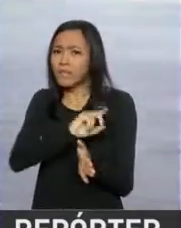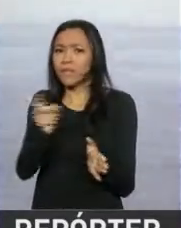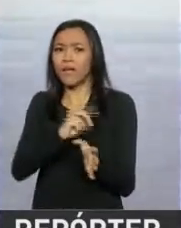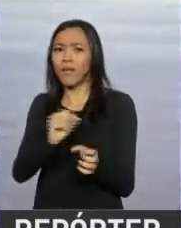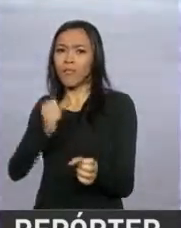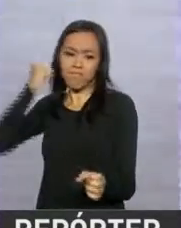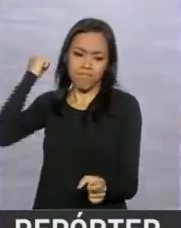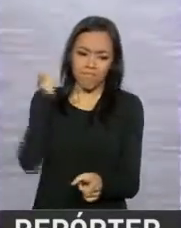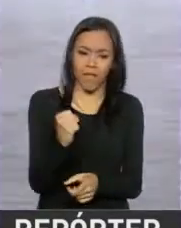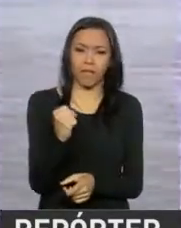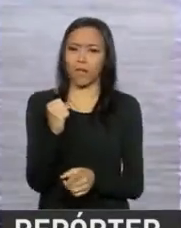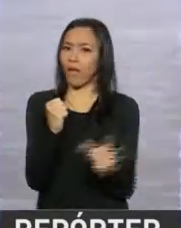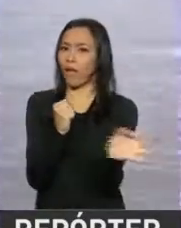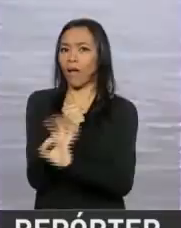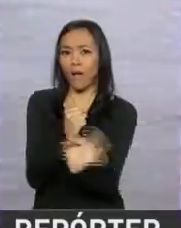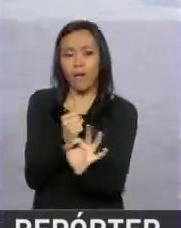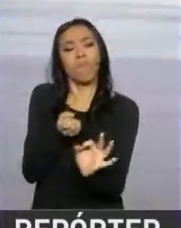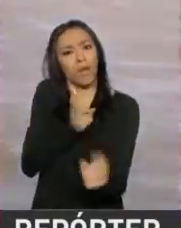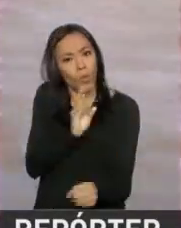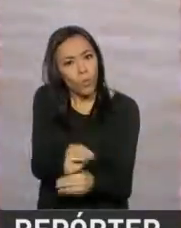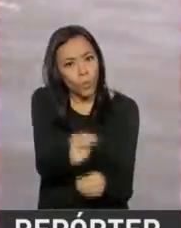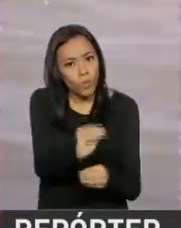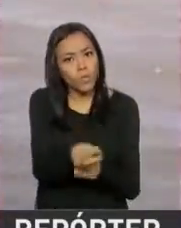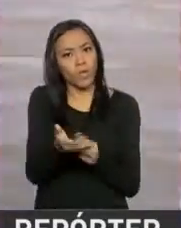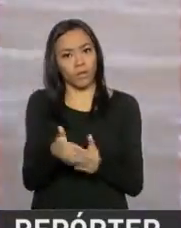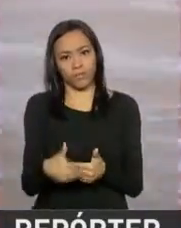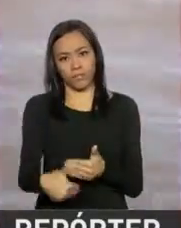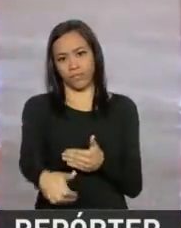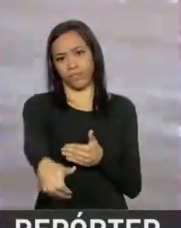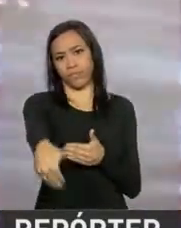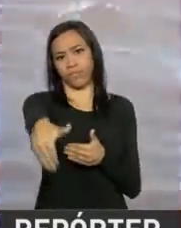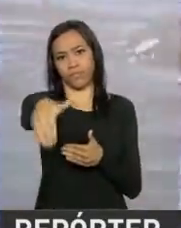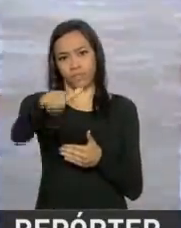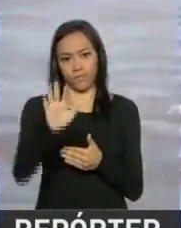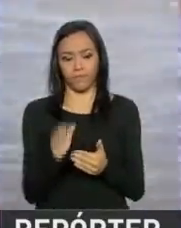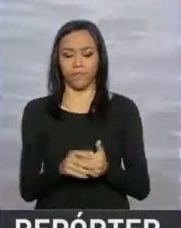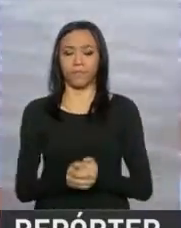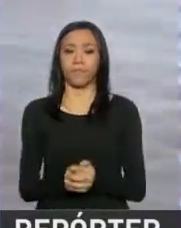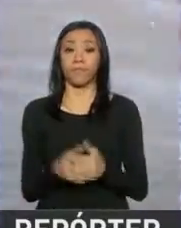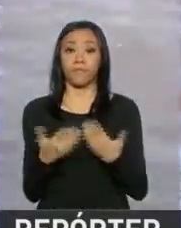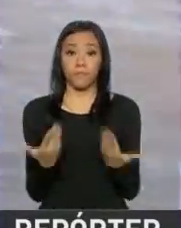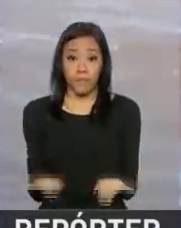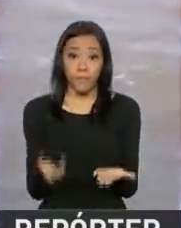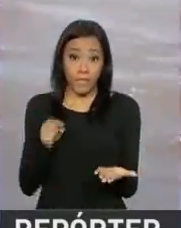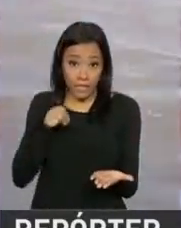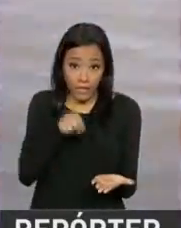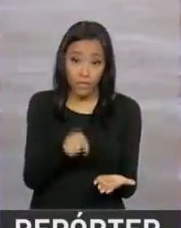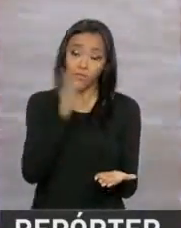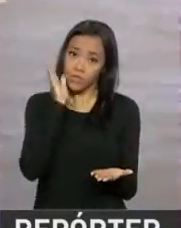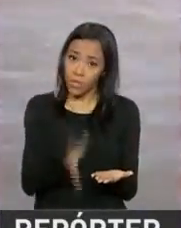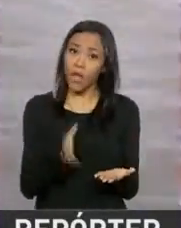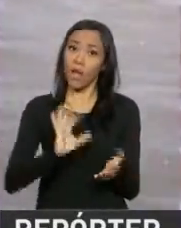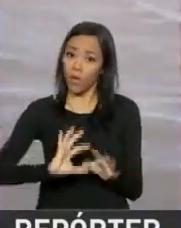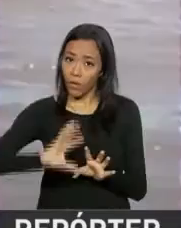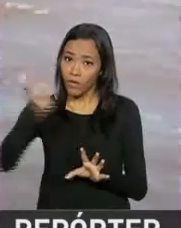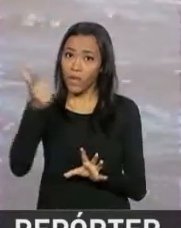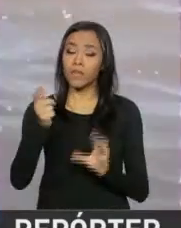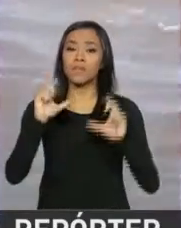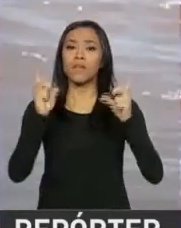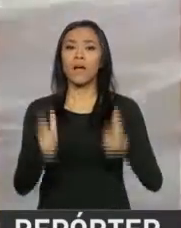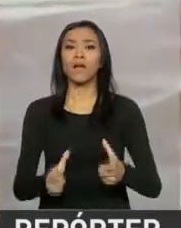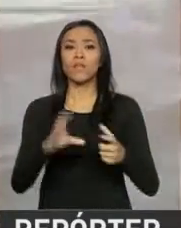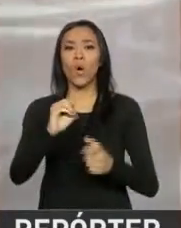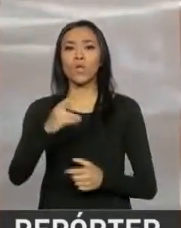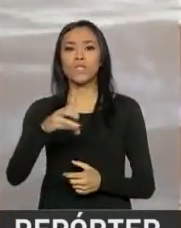baleias com o desenvolvimento sustentável das comunidades costeiras da região. Isso já ocorre nos santuários do